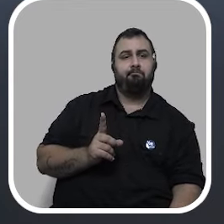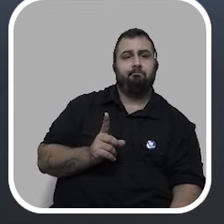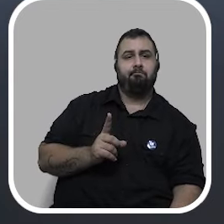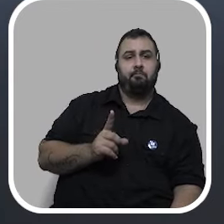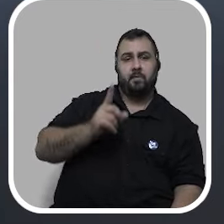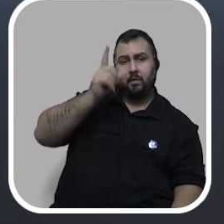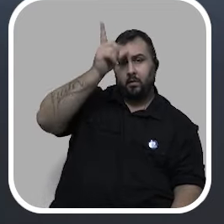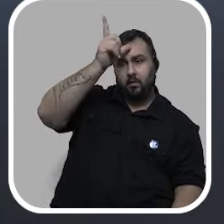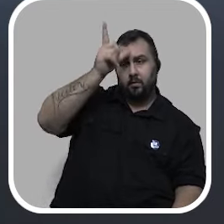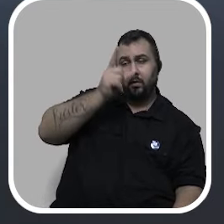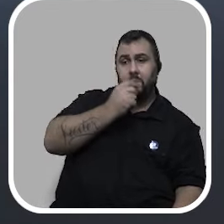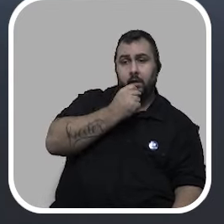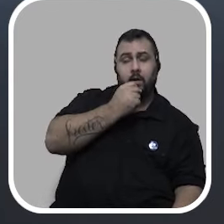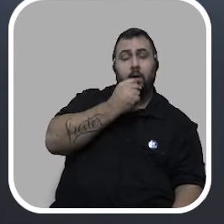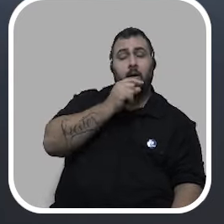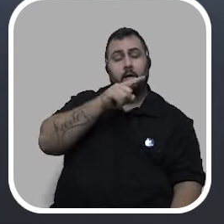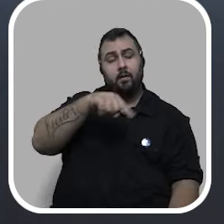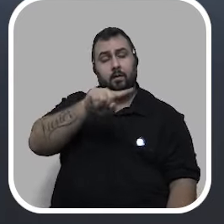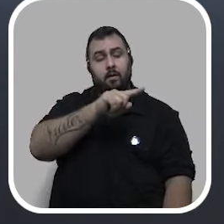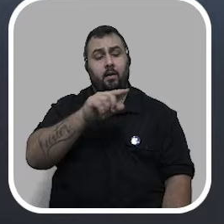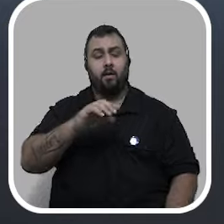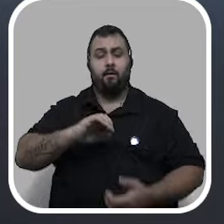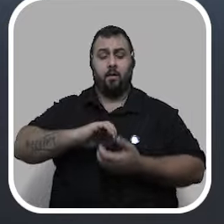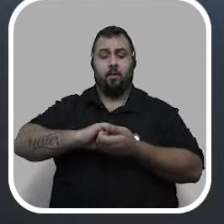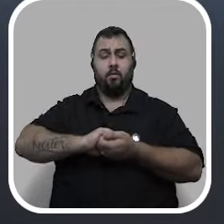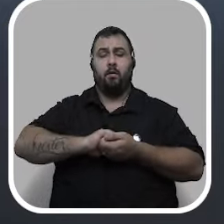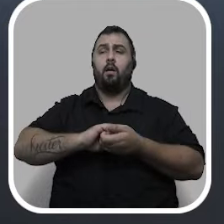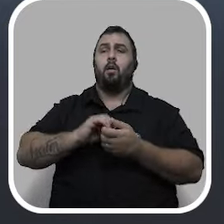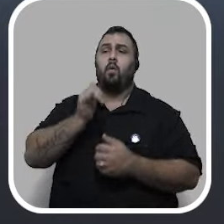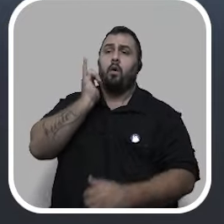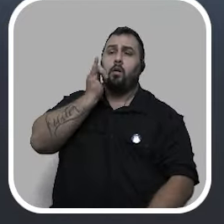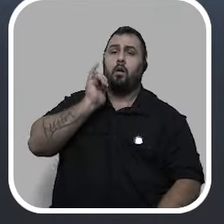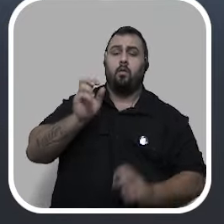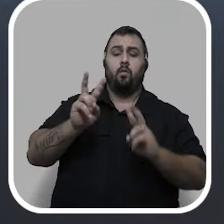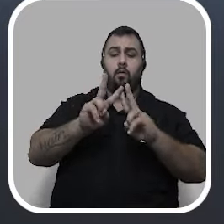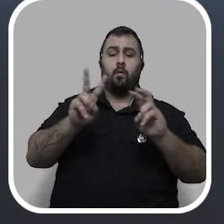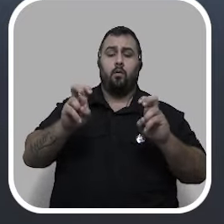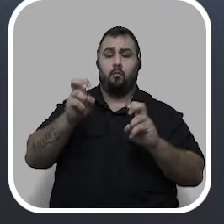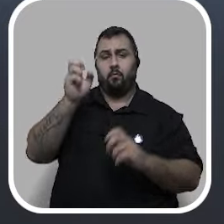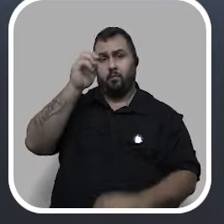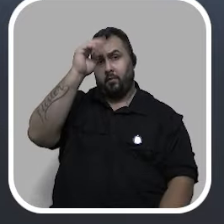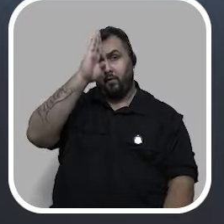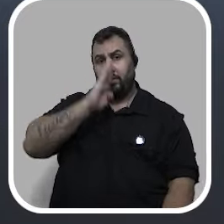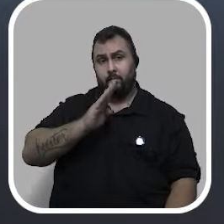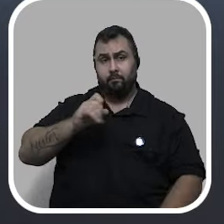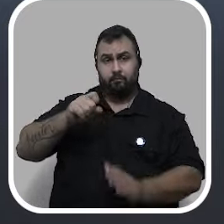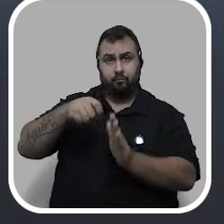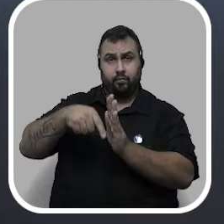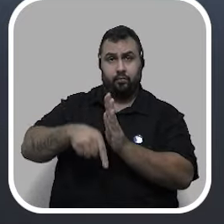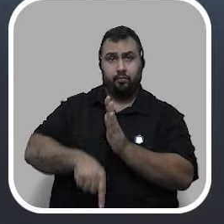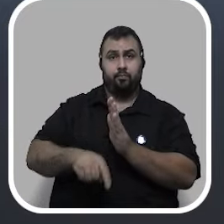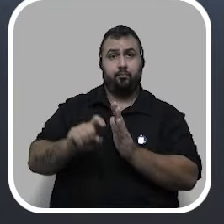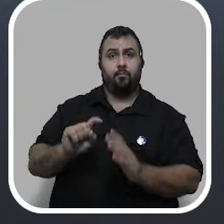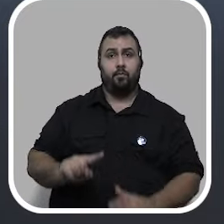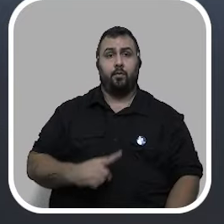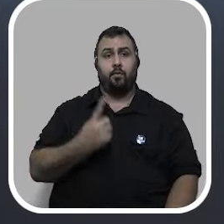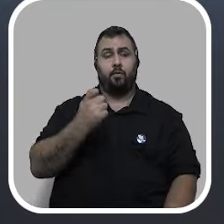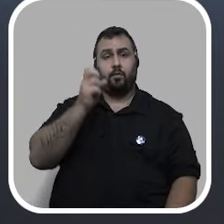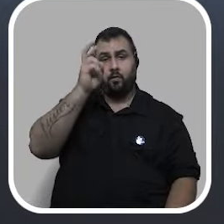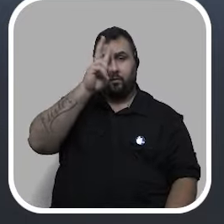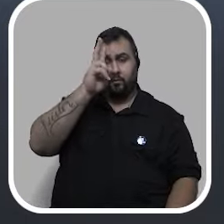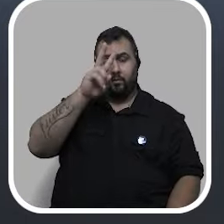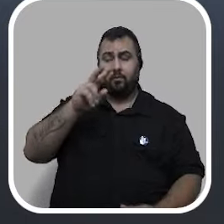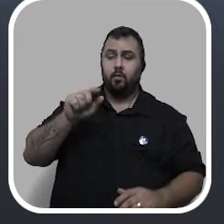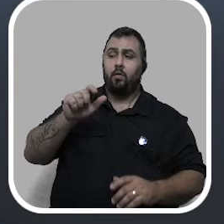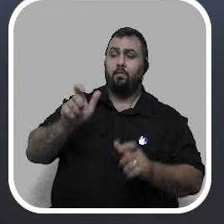propondo ali na virad é exatamente contar a história desse Brasil profundo eh e histórias extremamente desconhecidas do grande